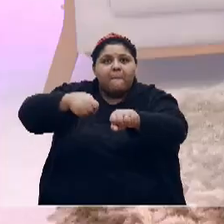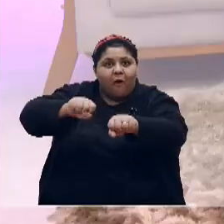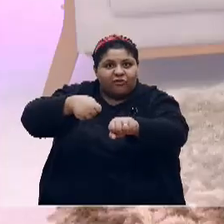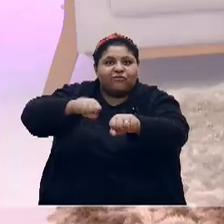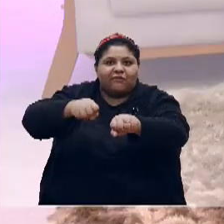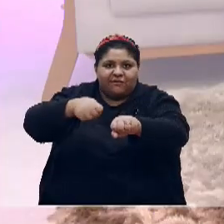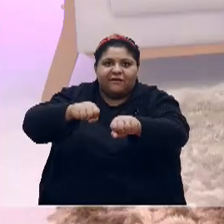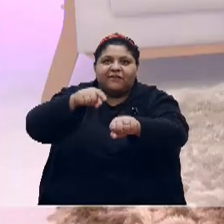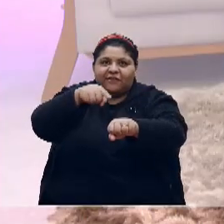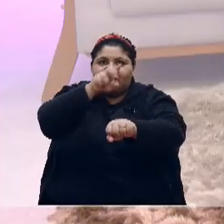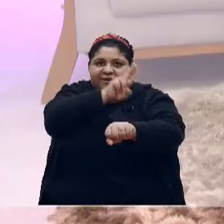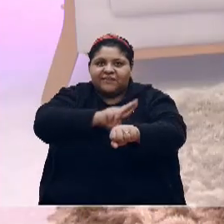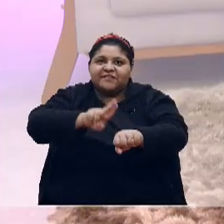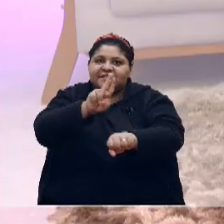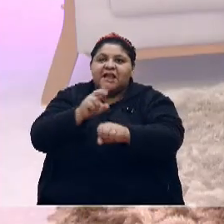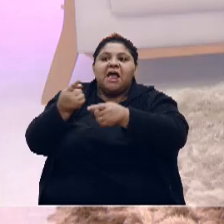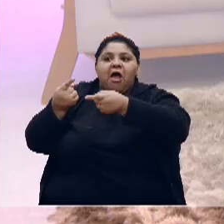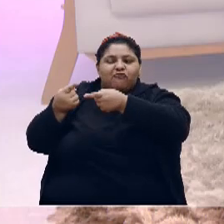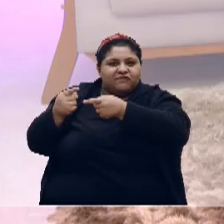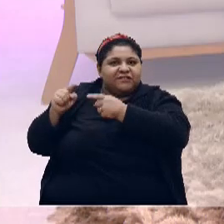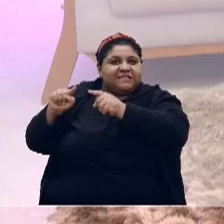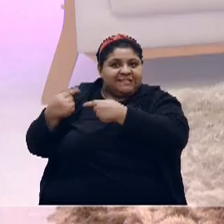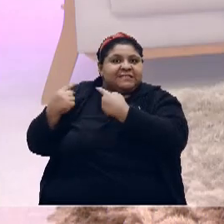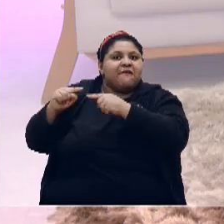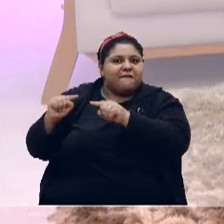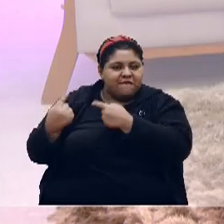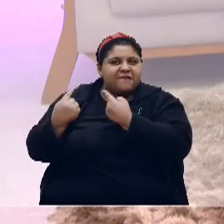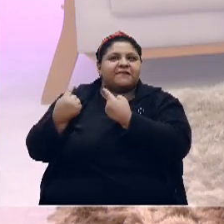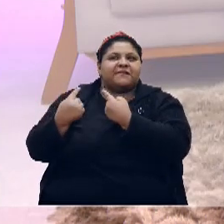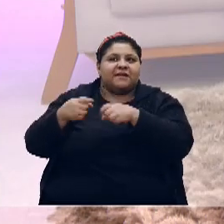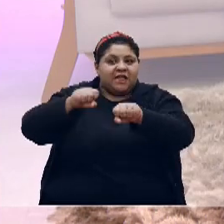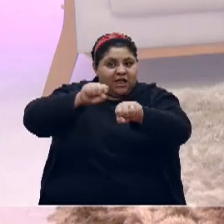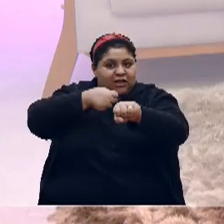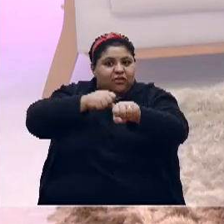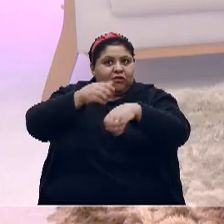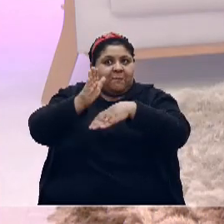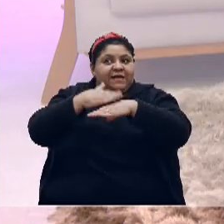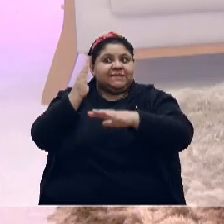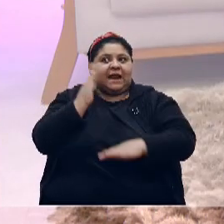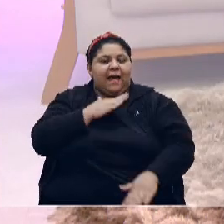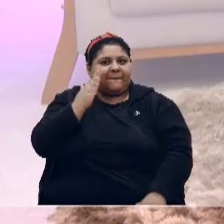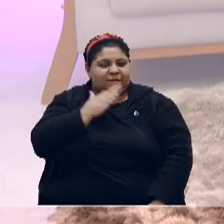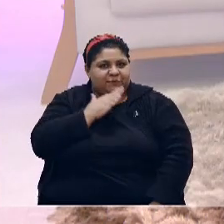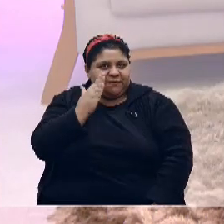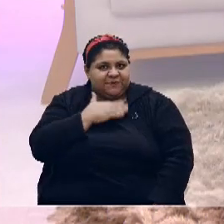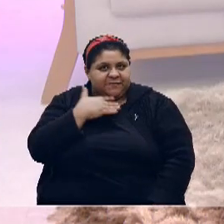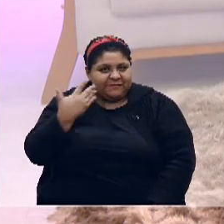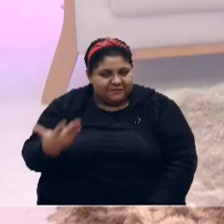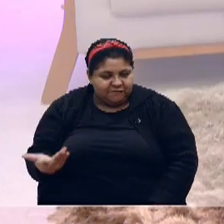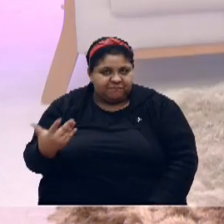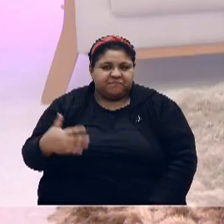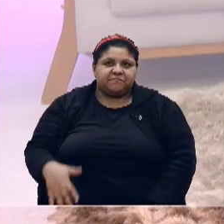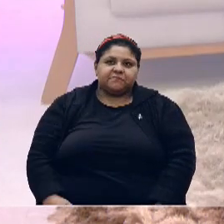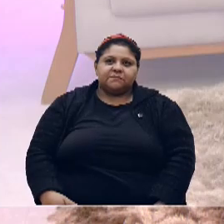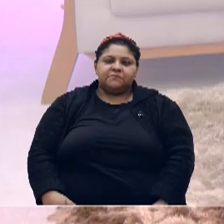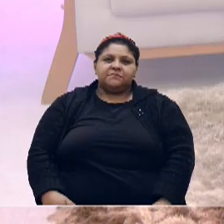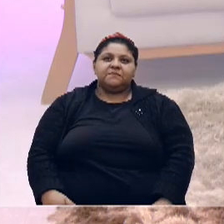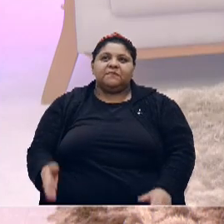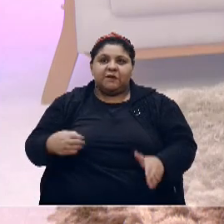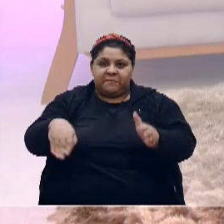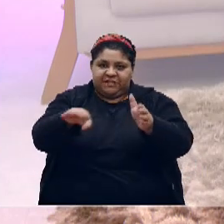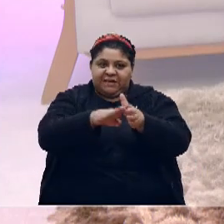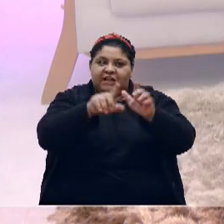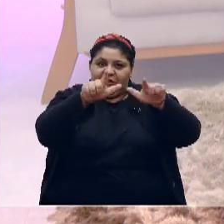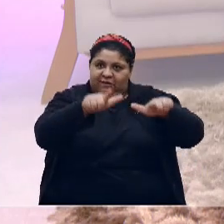as pessoas. O desafio é grande, E né, a moto Cris? a gente sabe que ela vai mais rápida, né? Isso. Então, pra chegar nos lugares, eu